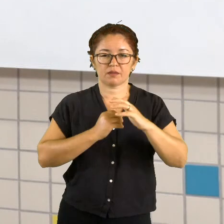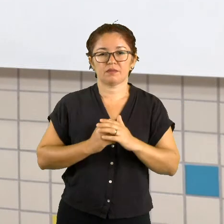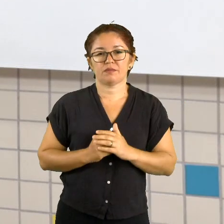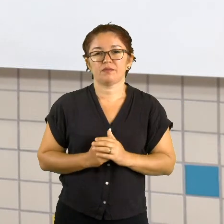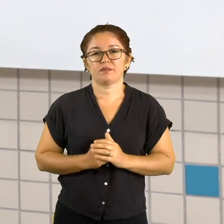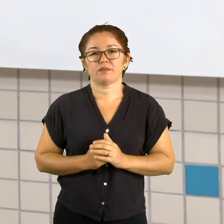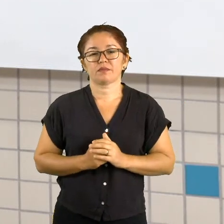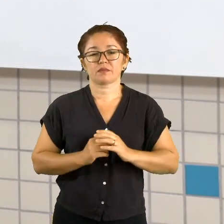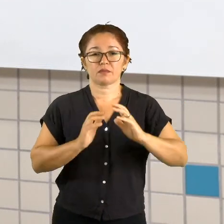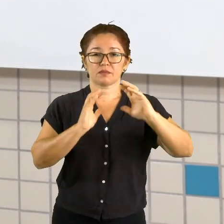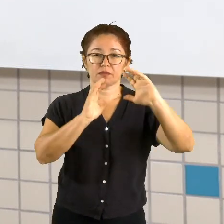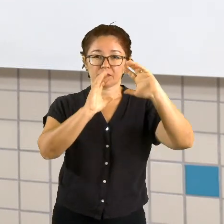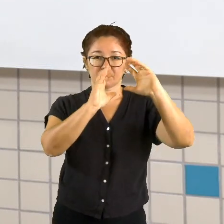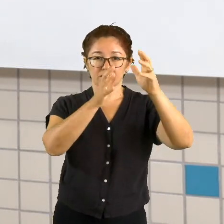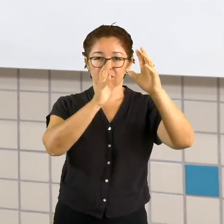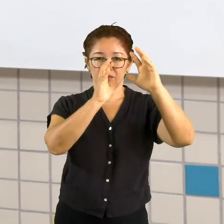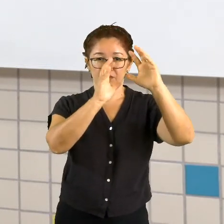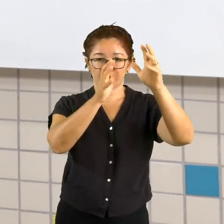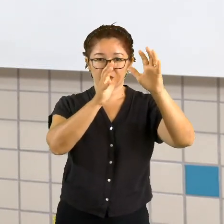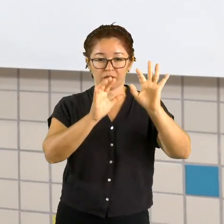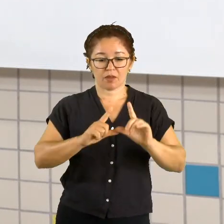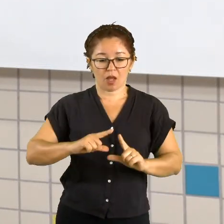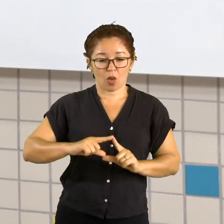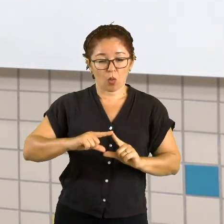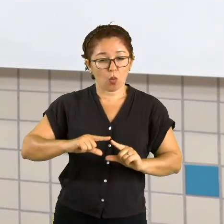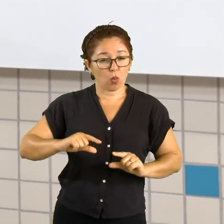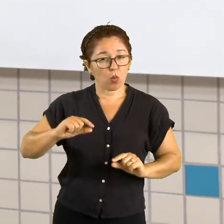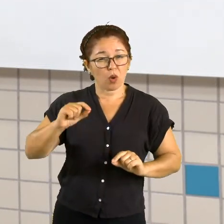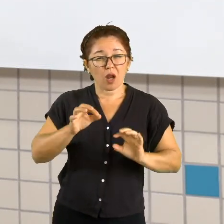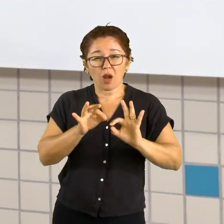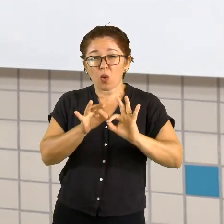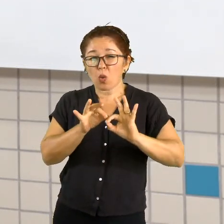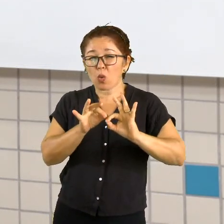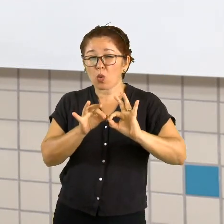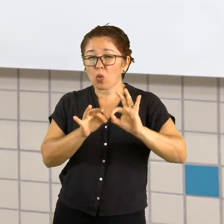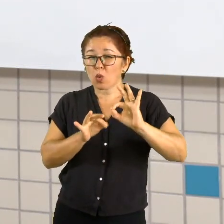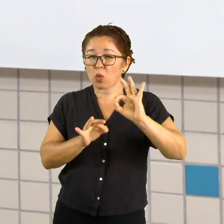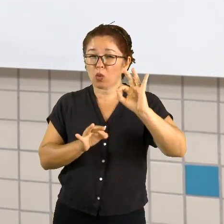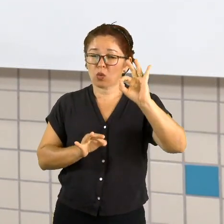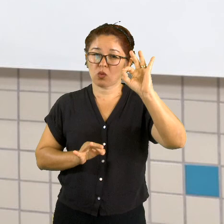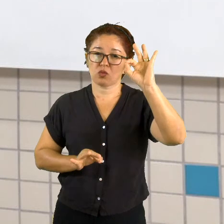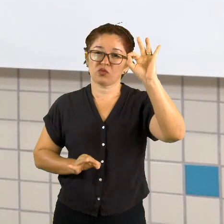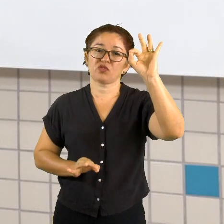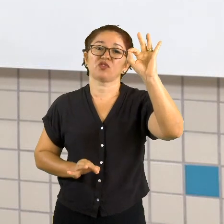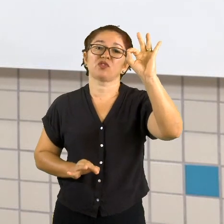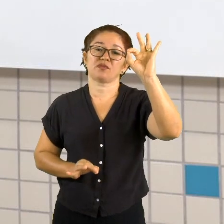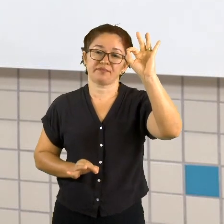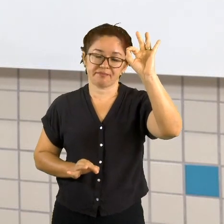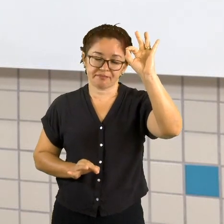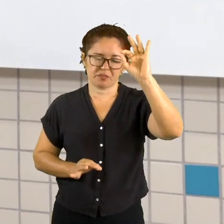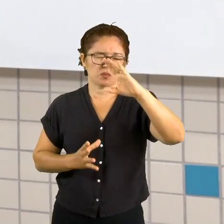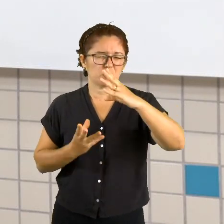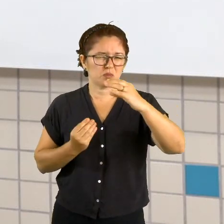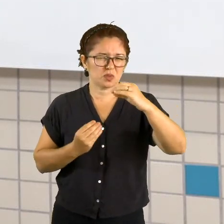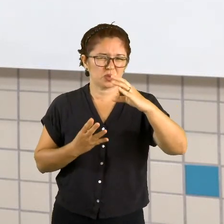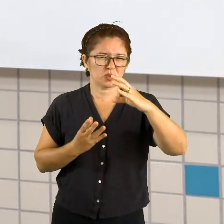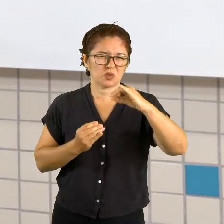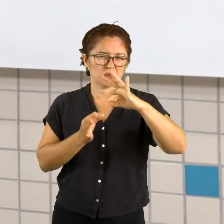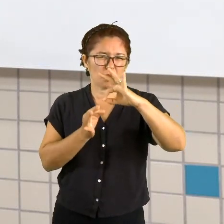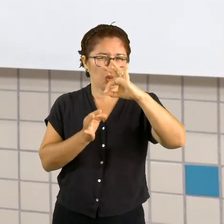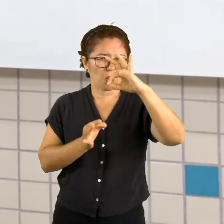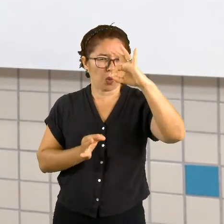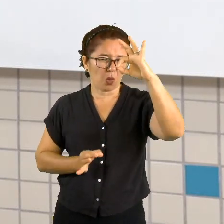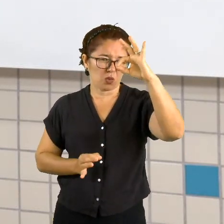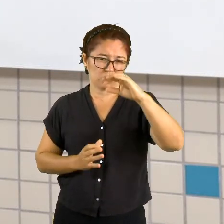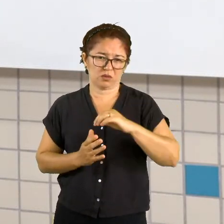em relação à Terra é bastante grande, então a exploração do nosso satélite natural demorou bastante tempo, e